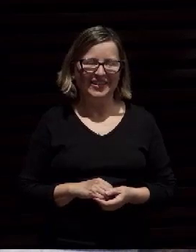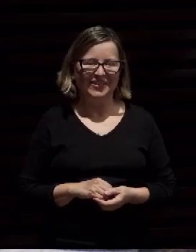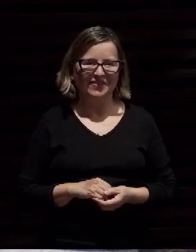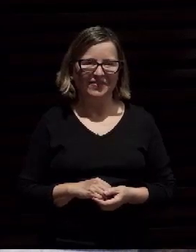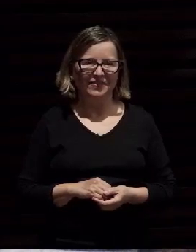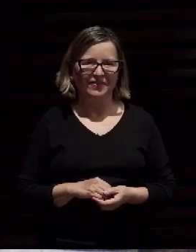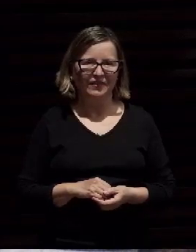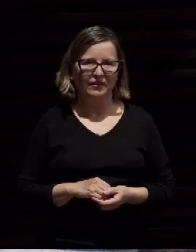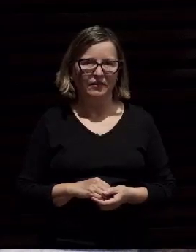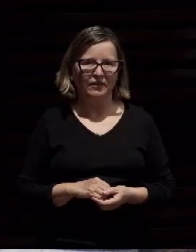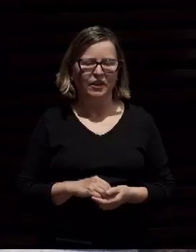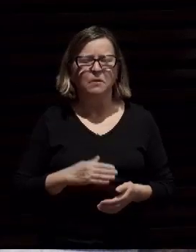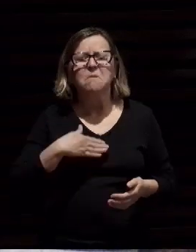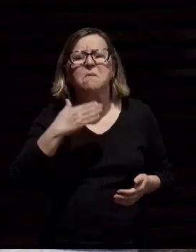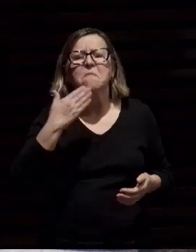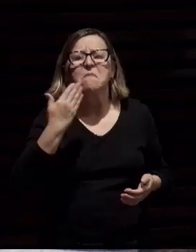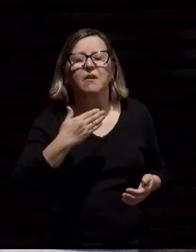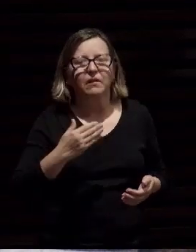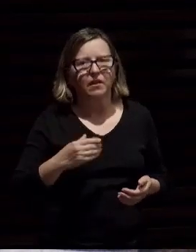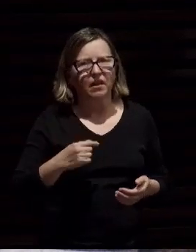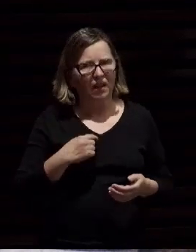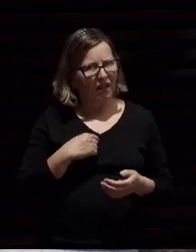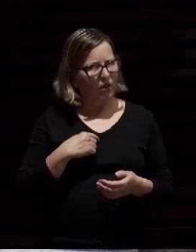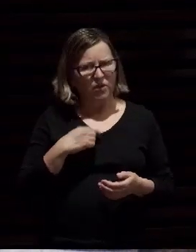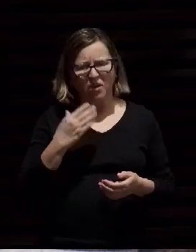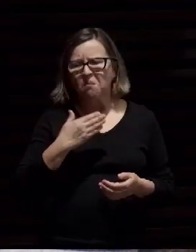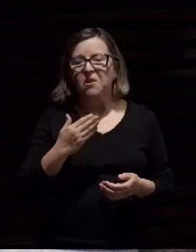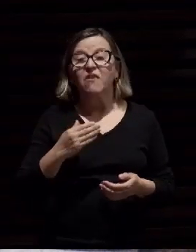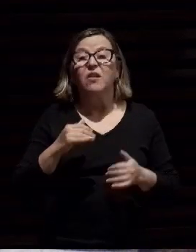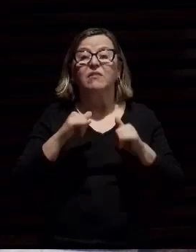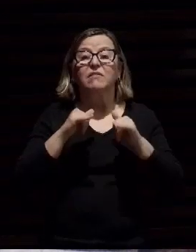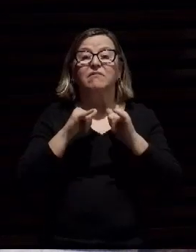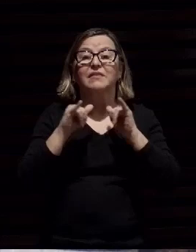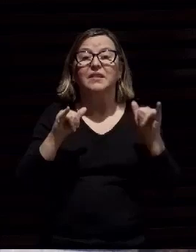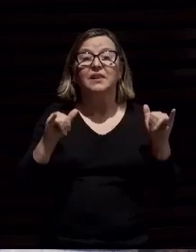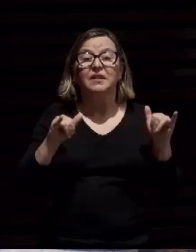Me prova. Eu não provo, eu declaro.